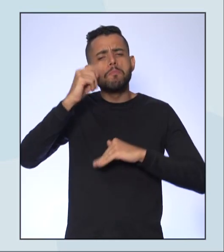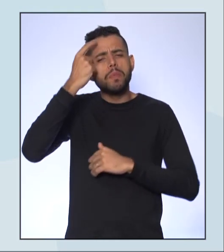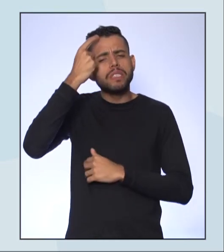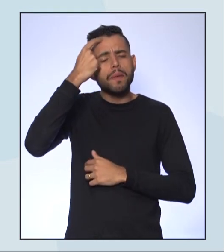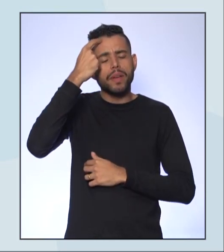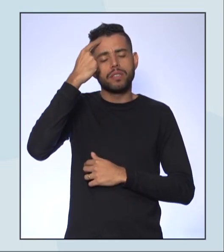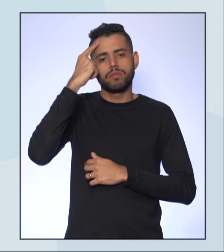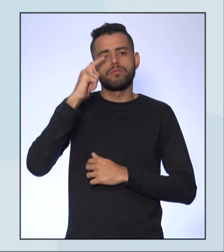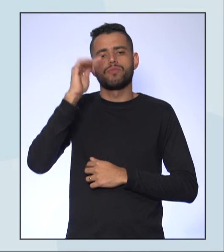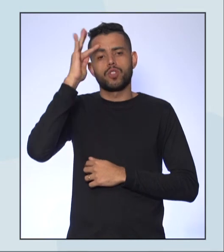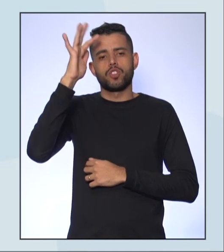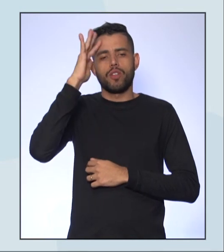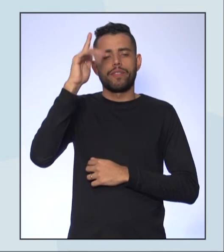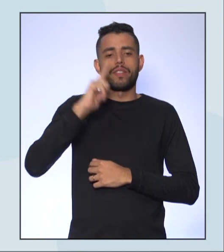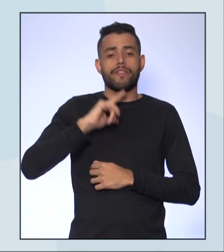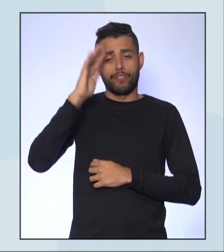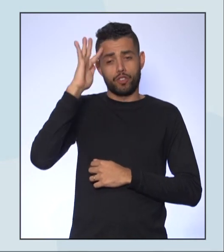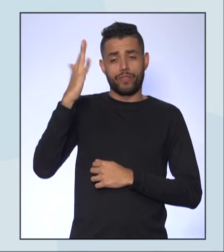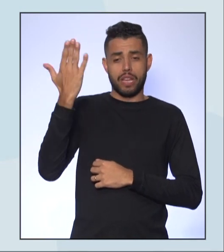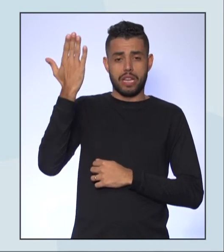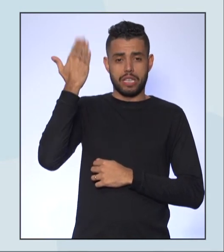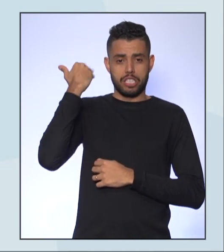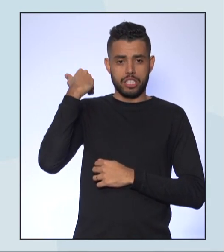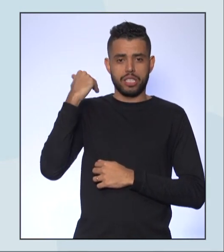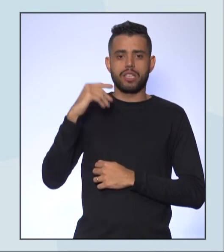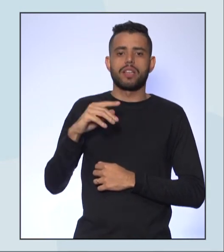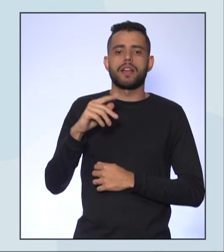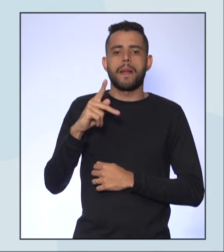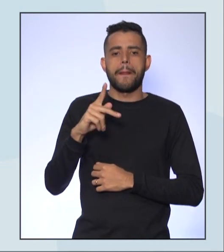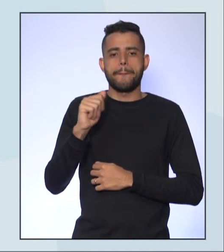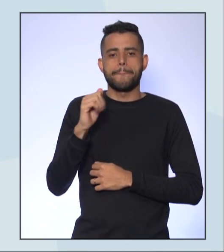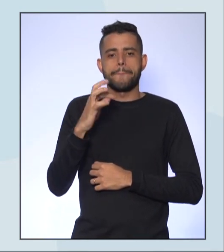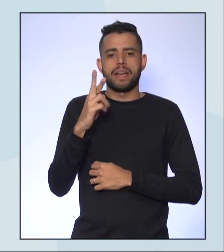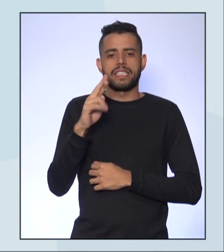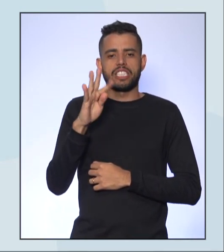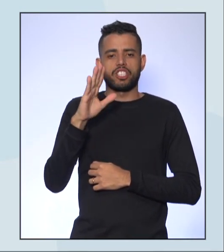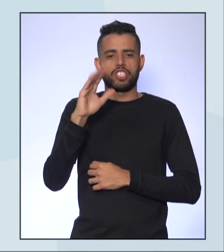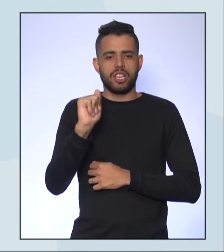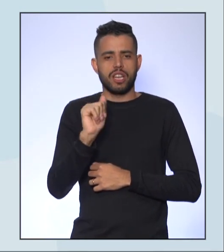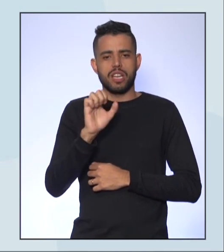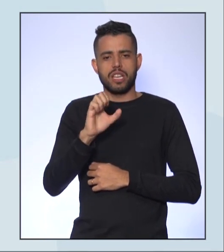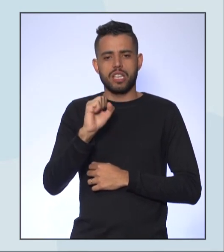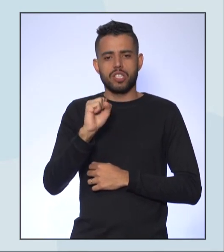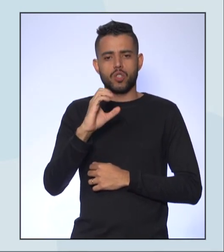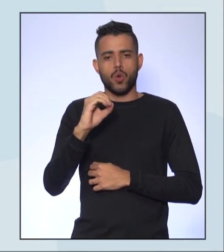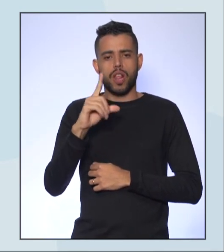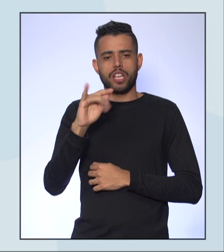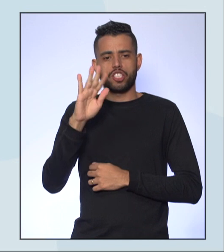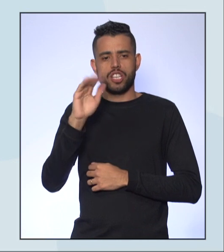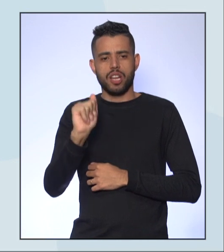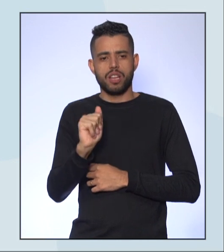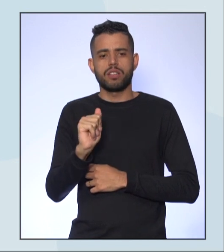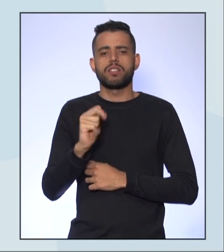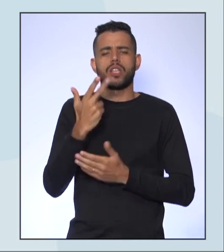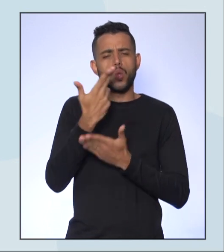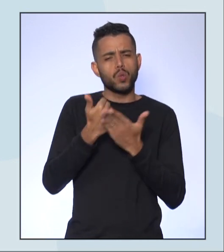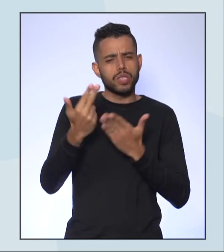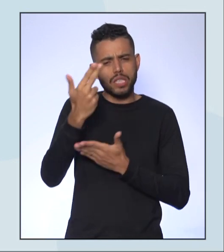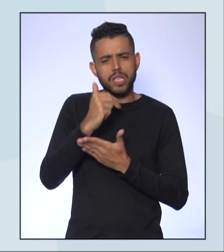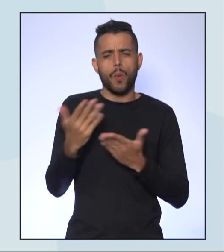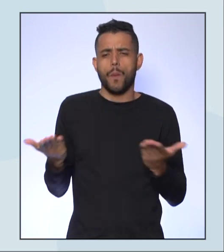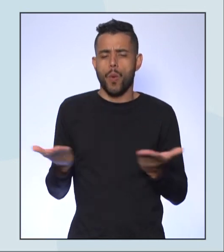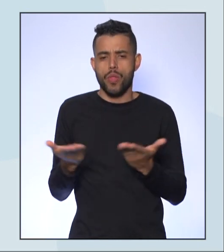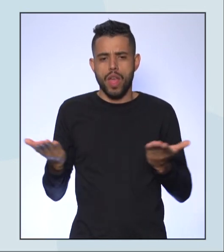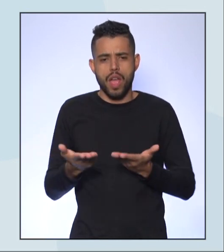temos a filosofia antiga, a patrística e escolástica, a filosofia da ilustração, a filosofia moderna, a filosofia